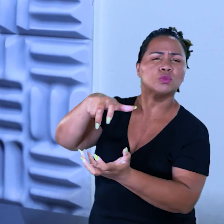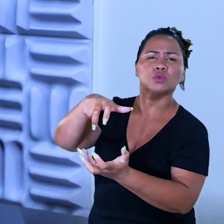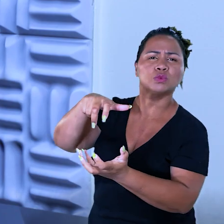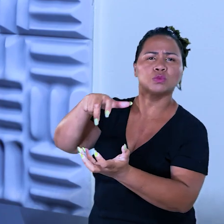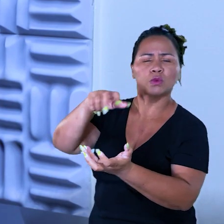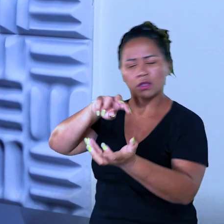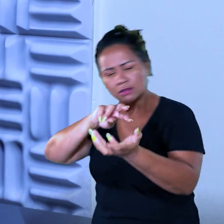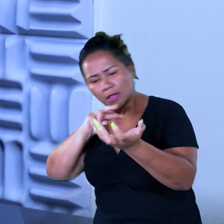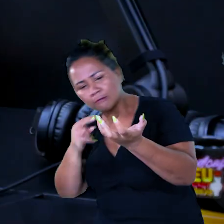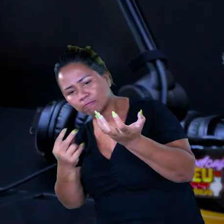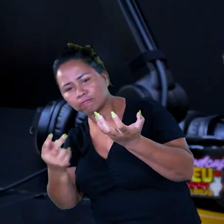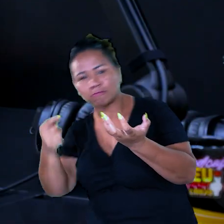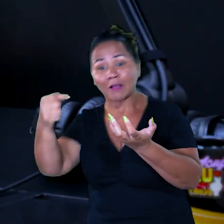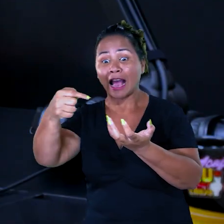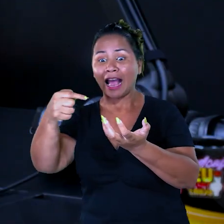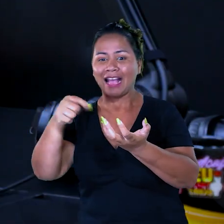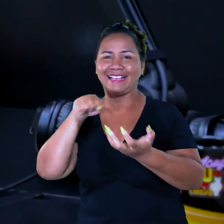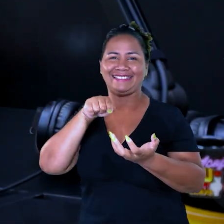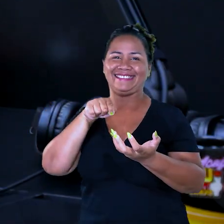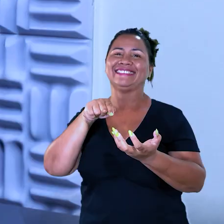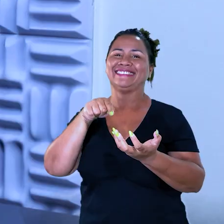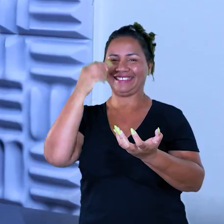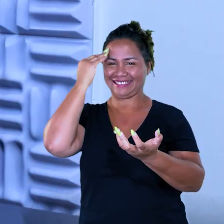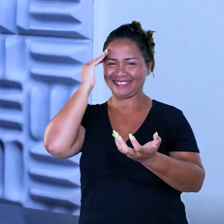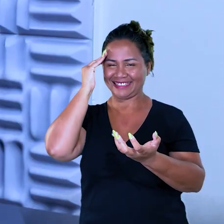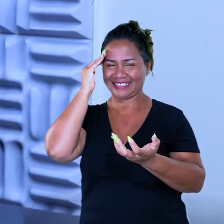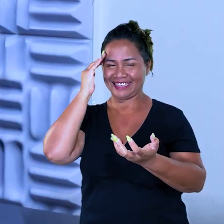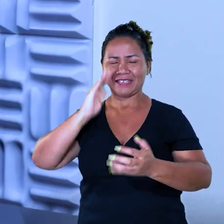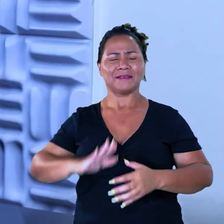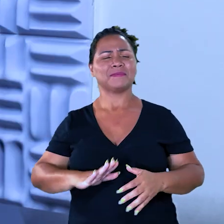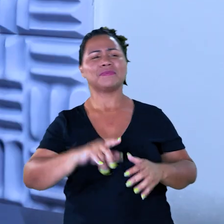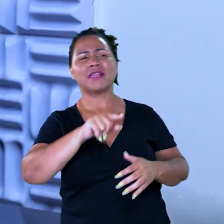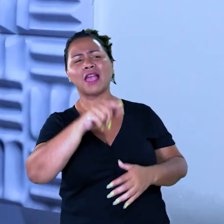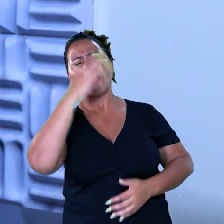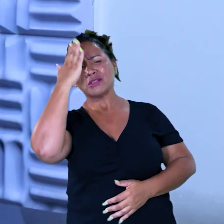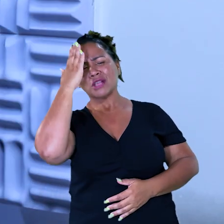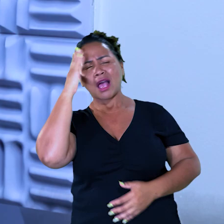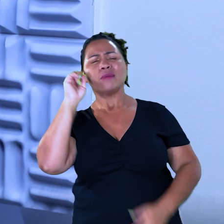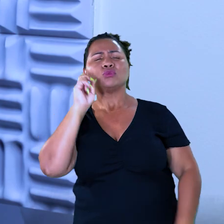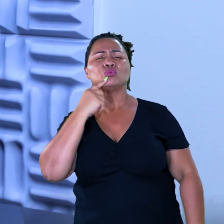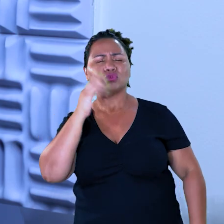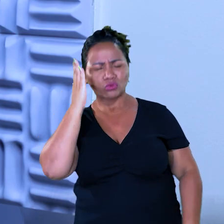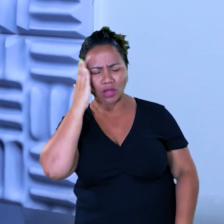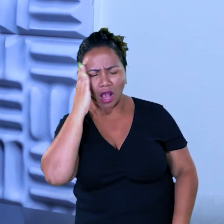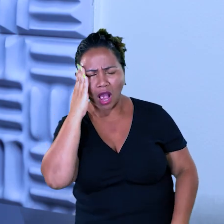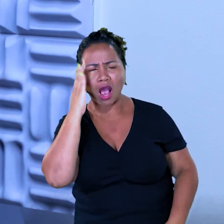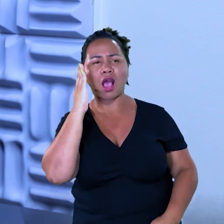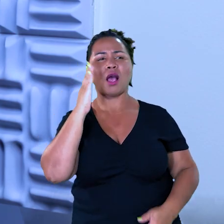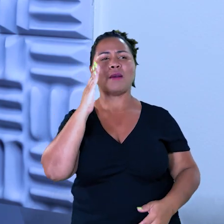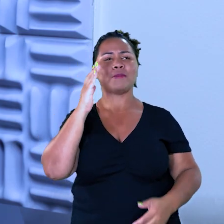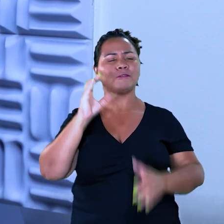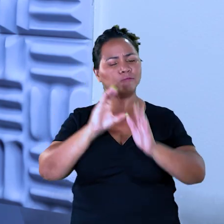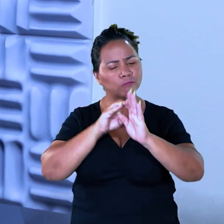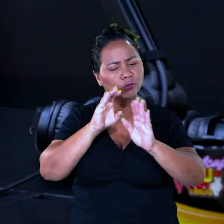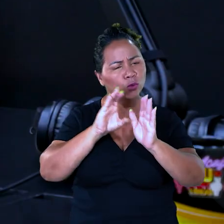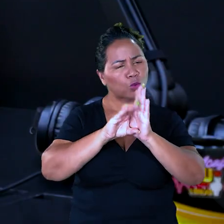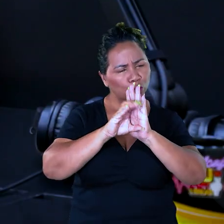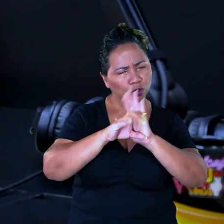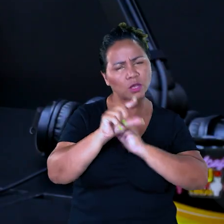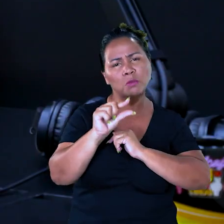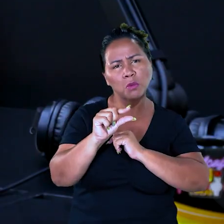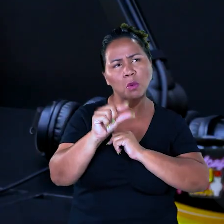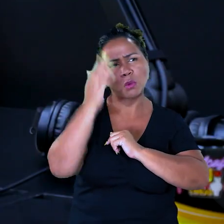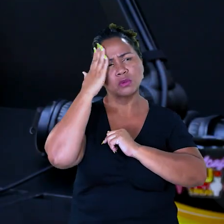até o sinal, né, Líbia? Mas eles não sabem o conceito. Presidente, qual governo, que tipo, é democracia, não é? Eles não